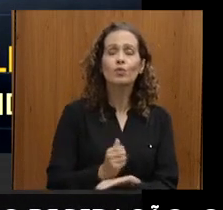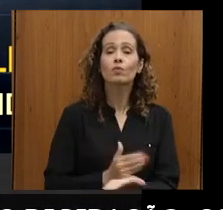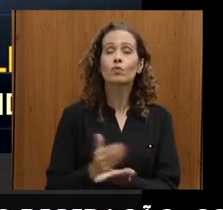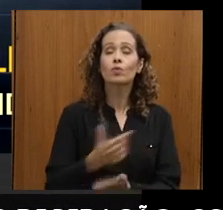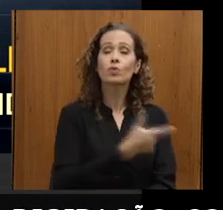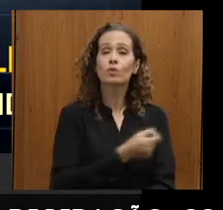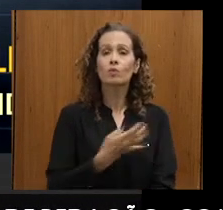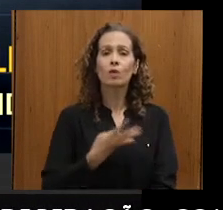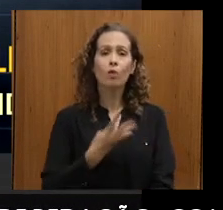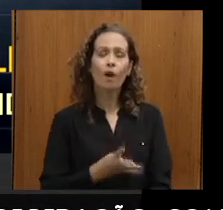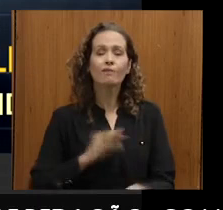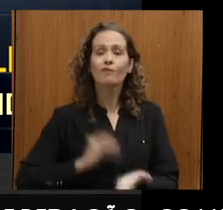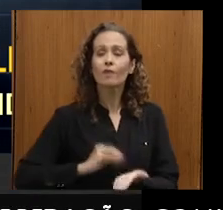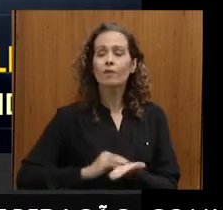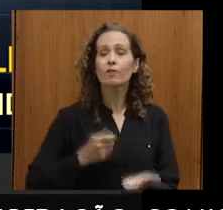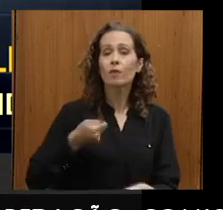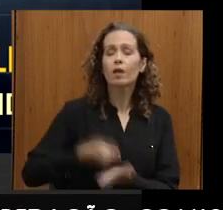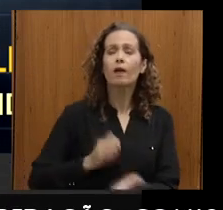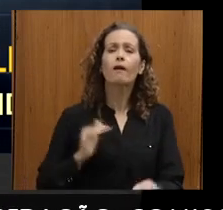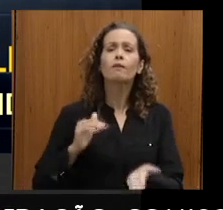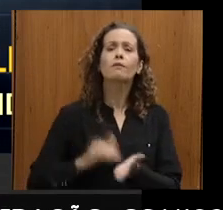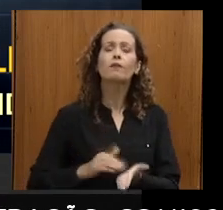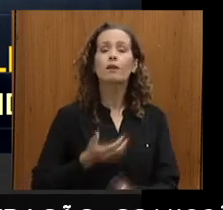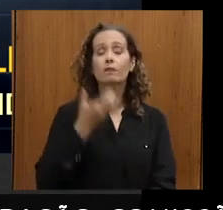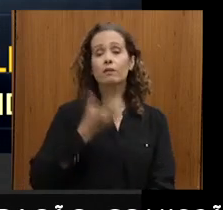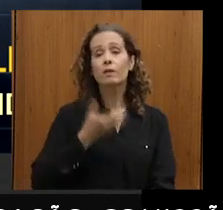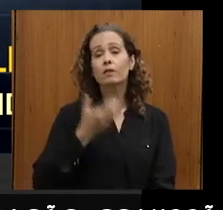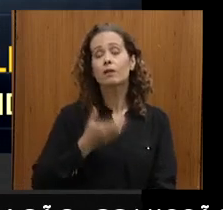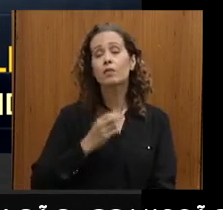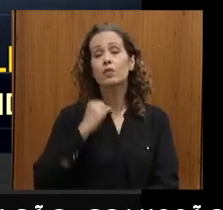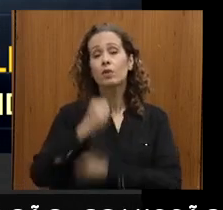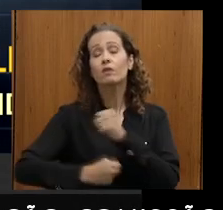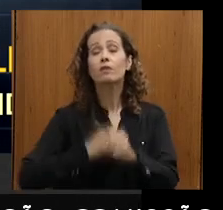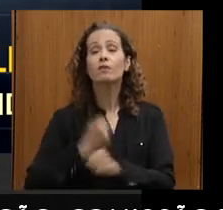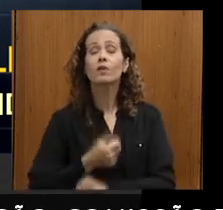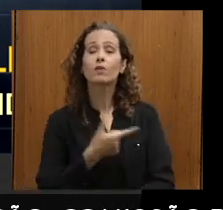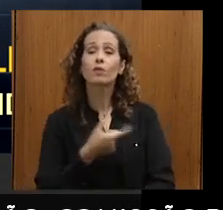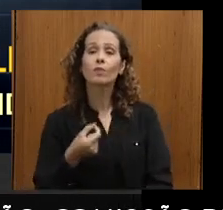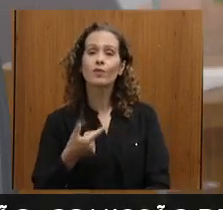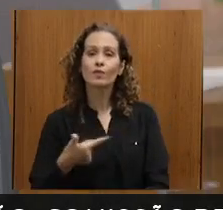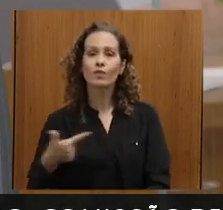não era pago, até o final de dezembro do ano que vem, 2022.